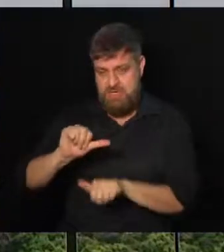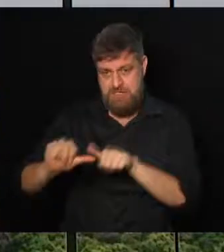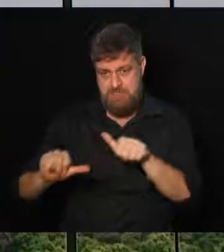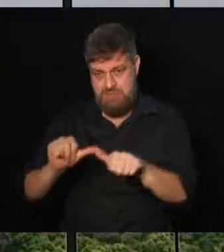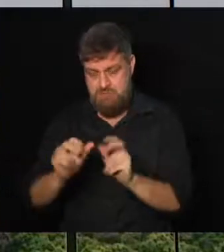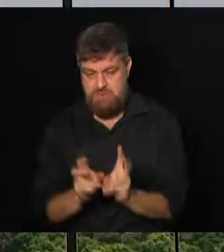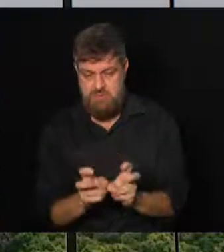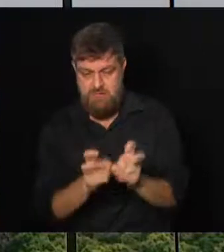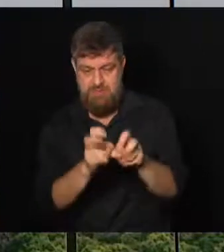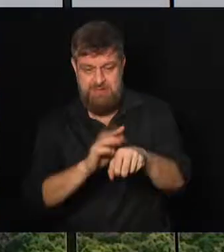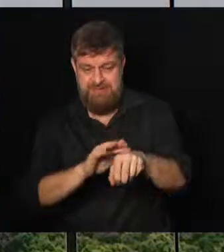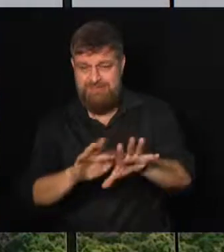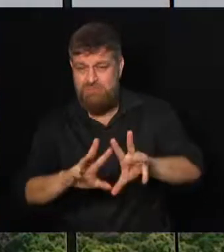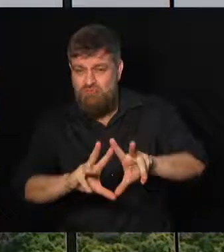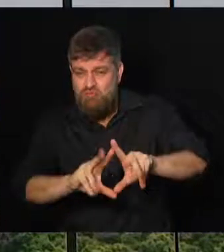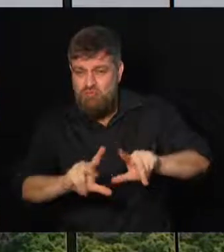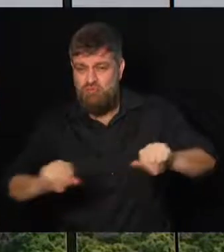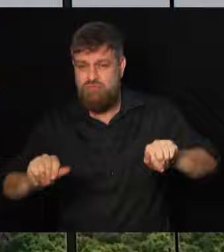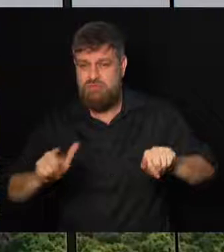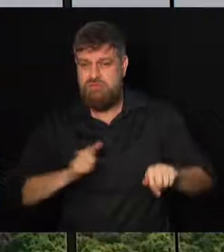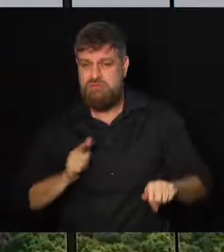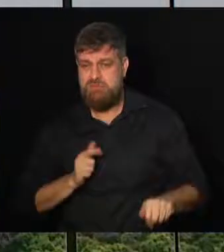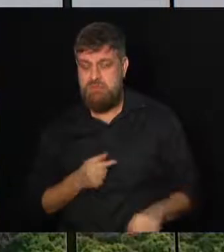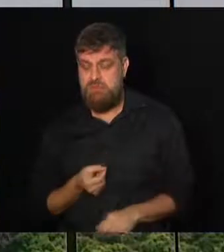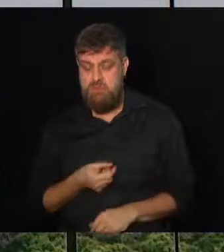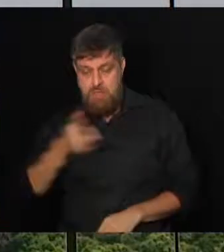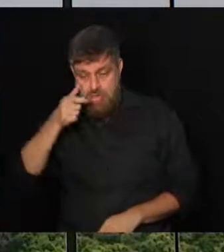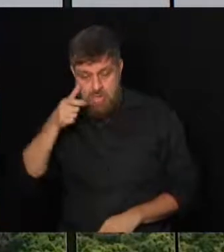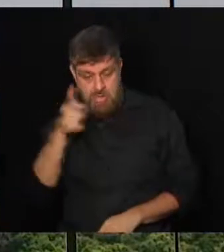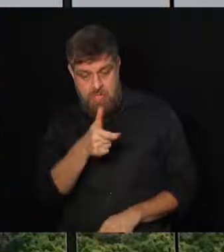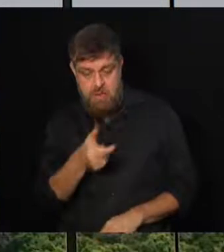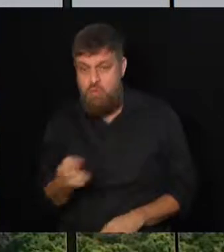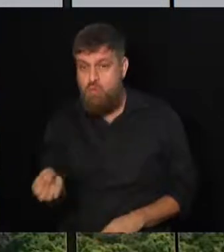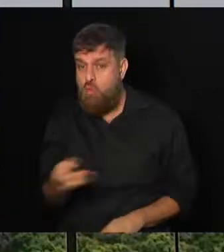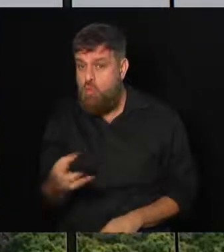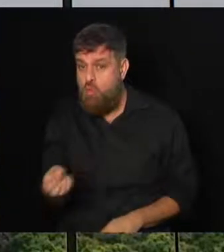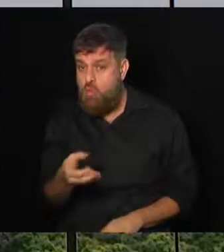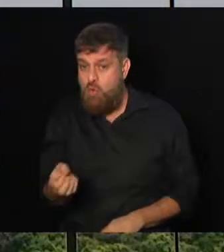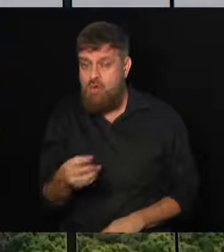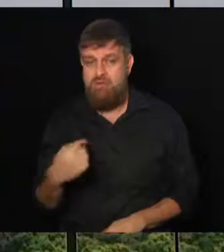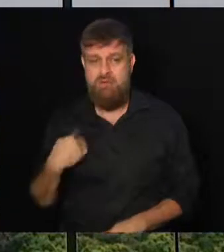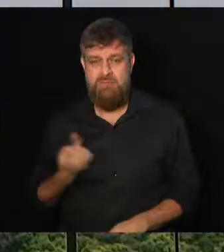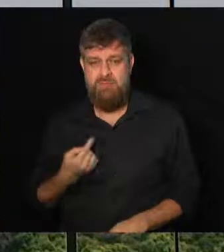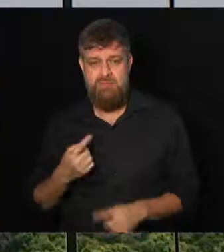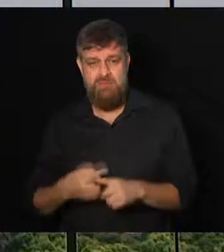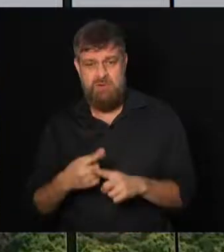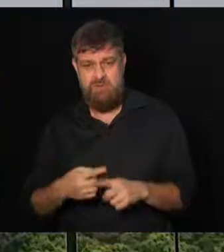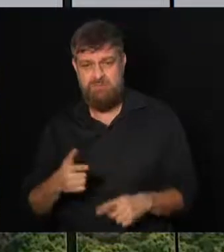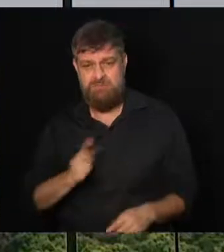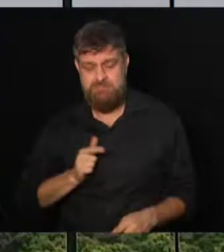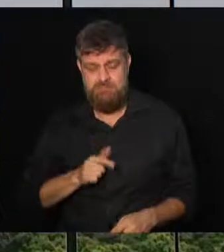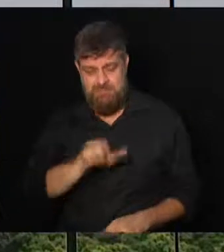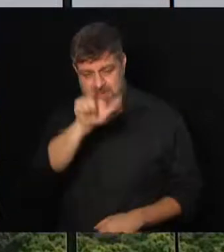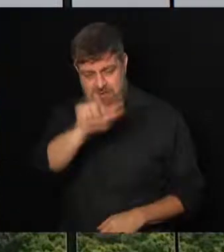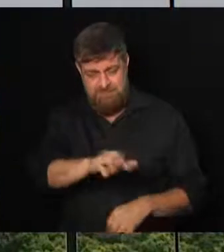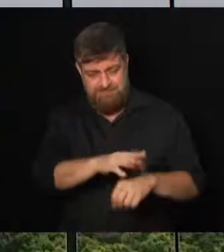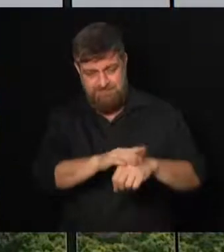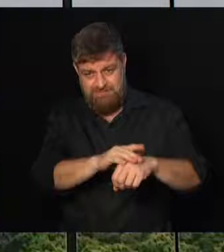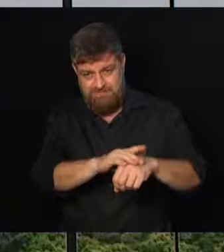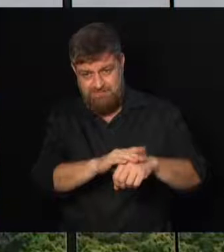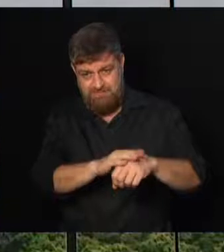seja curado. E isso foi uma novidade muito interessante, haja visto que os pacientes